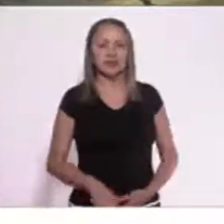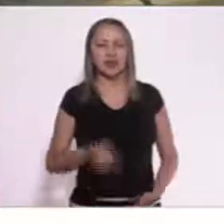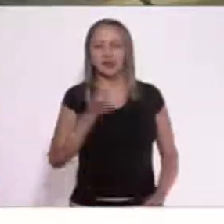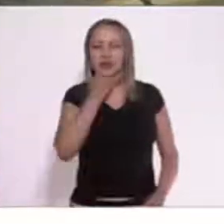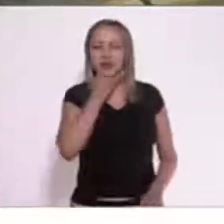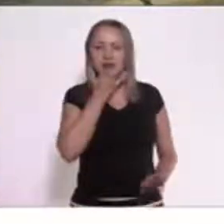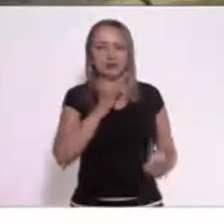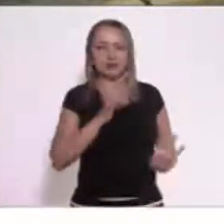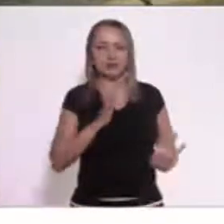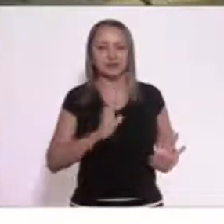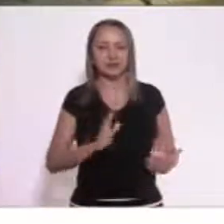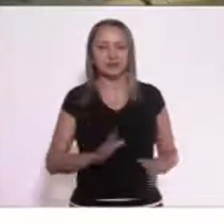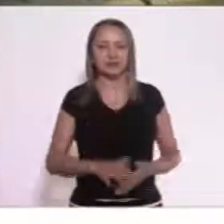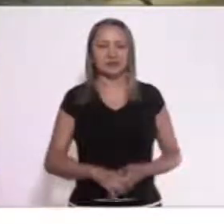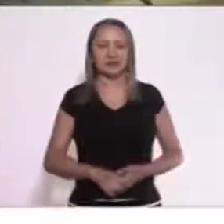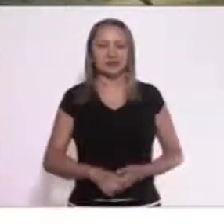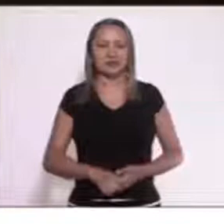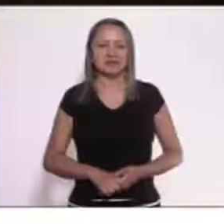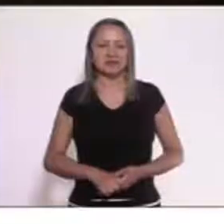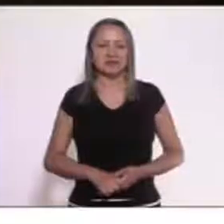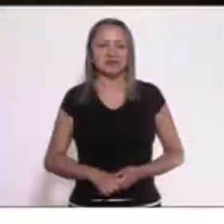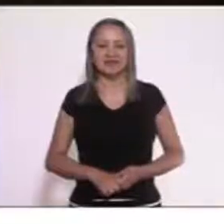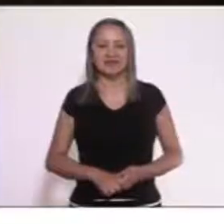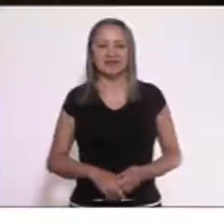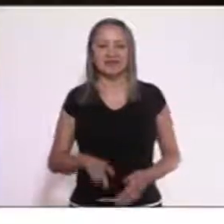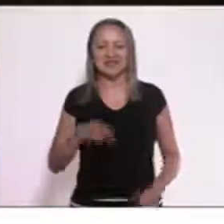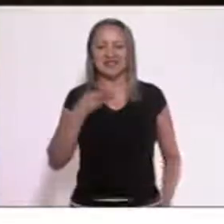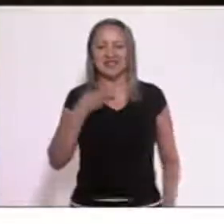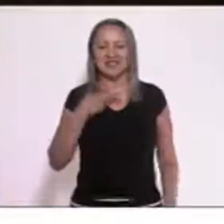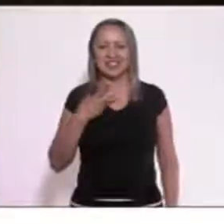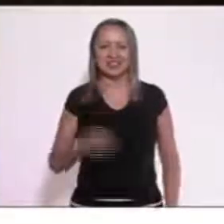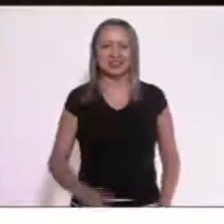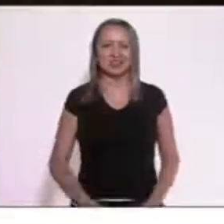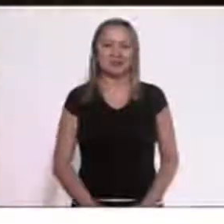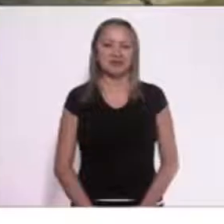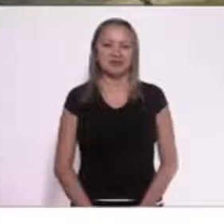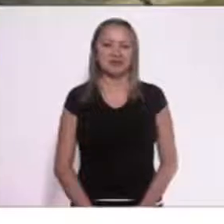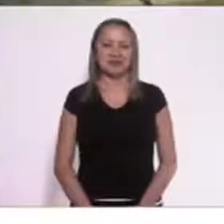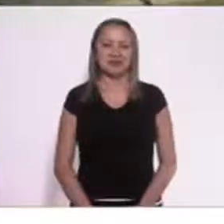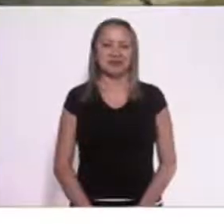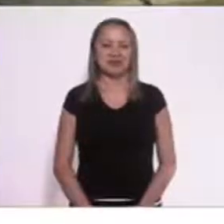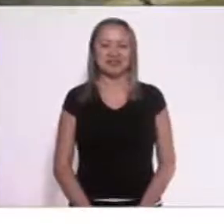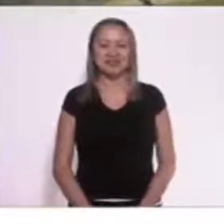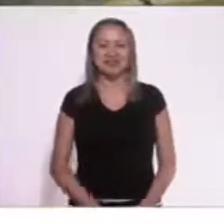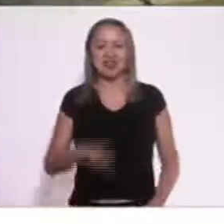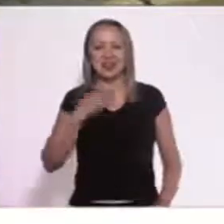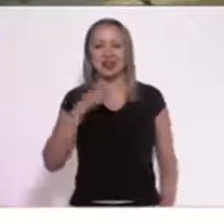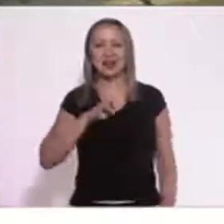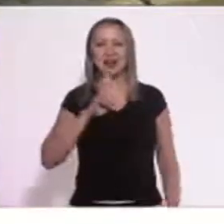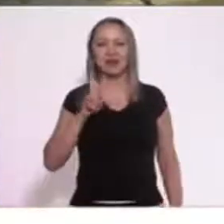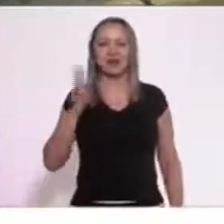desculpe. Essa é uma vingança, É uma vingancinha, pequenininha.